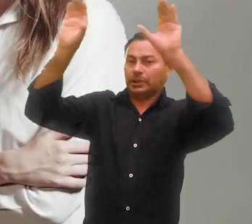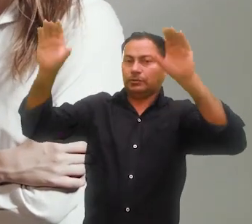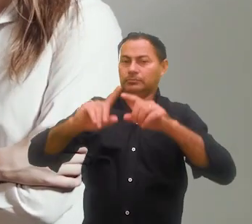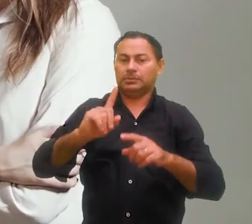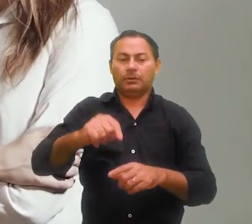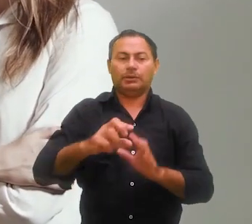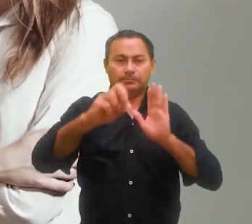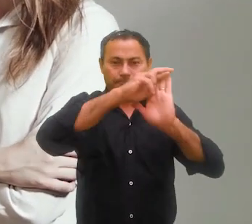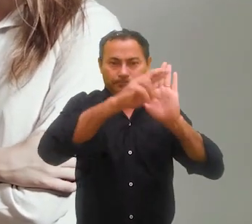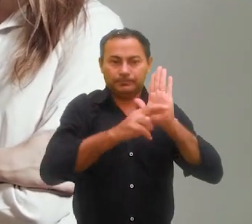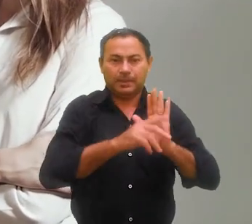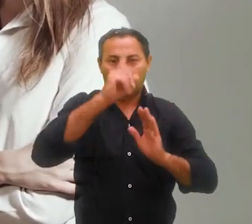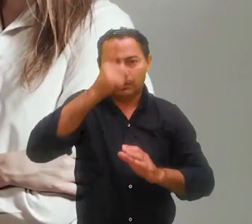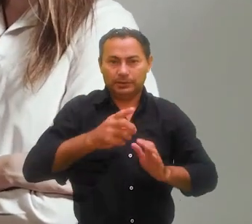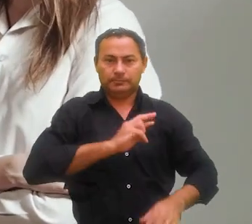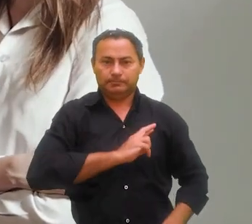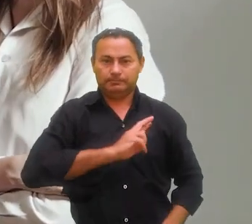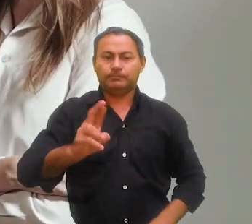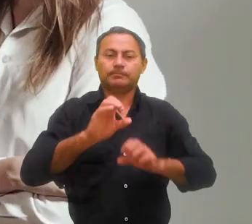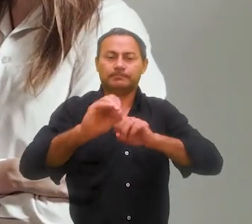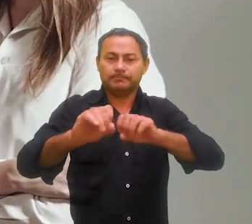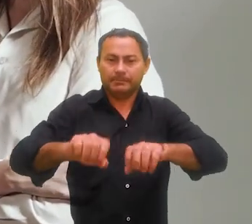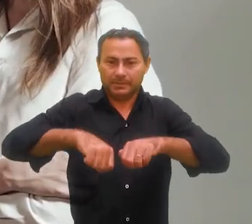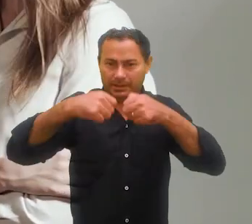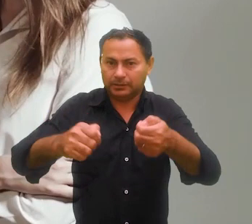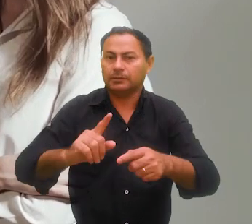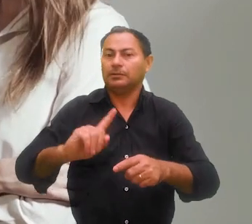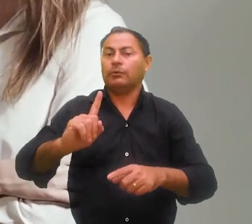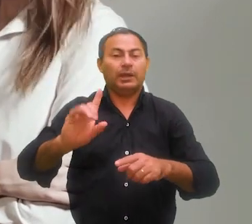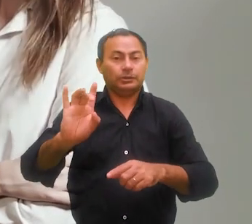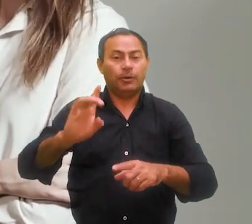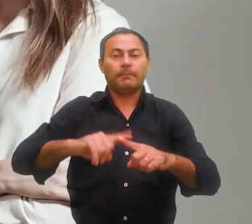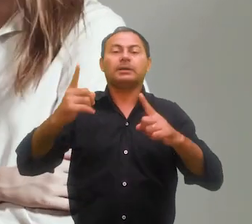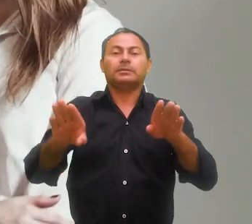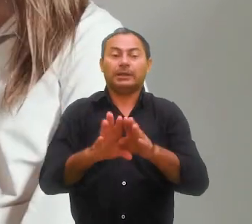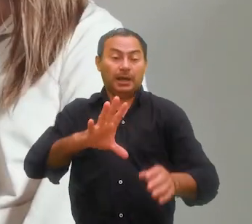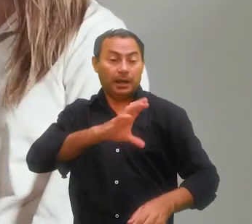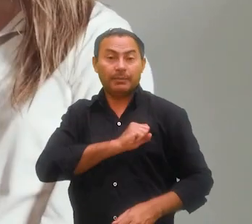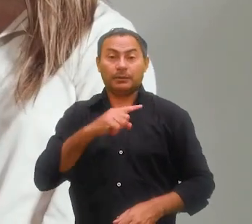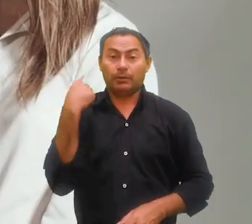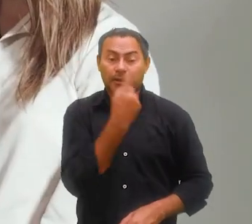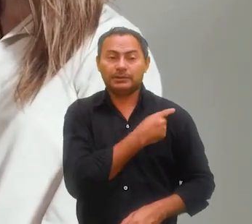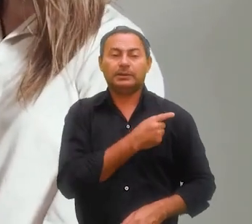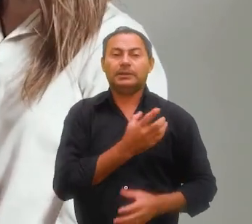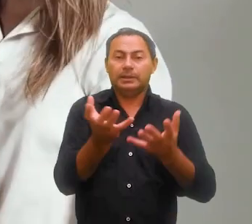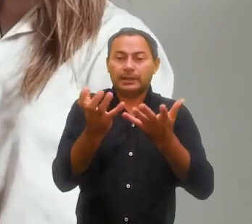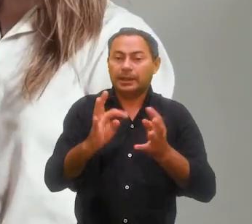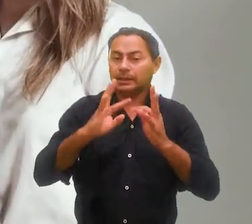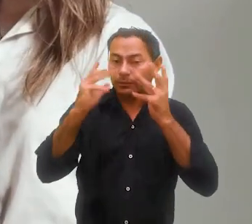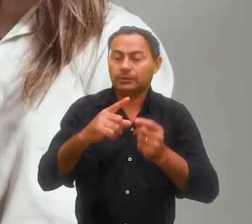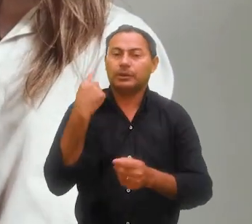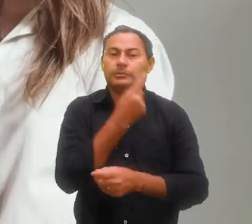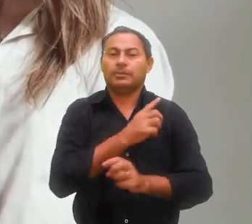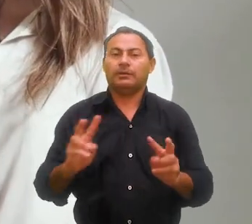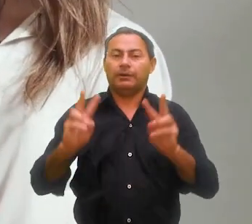não apenas porque esta é a regra da ordem religiosa que ele estava estabelecendo, mas também porque ele nos ama e não quer que todos